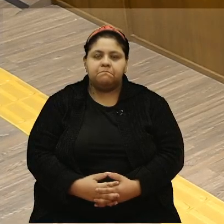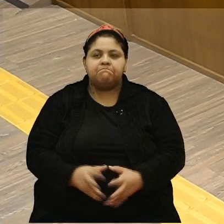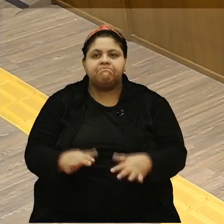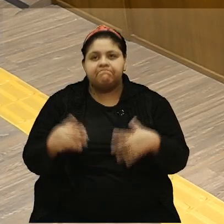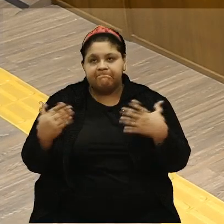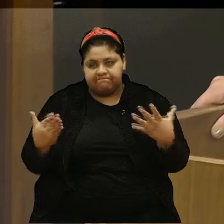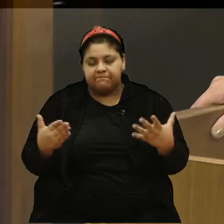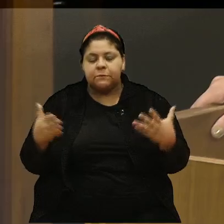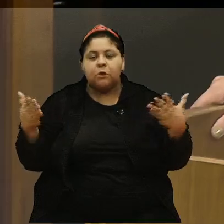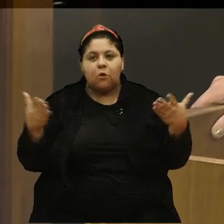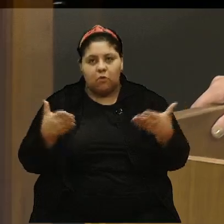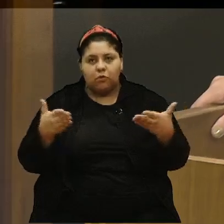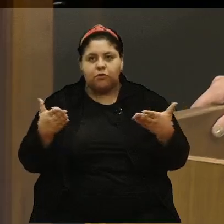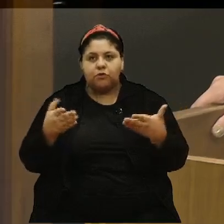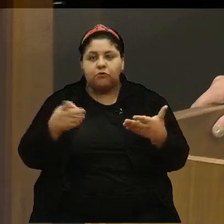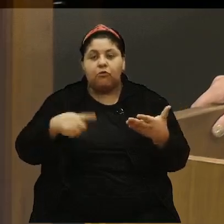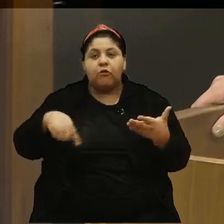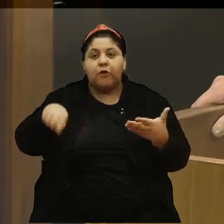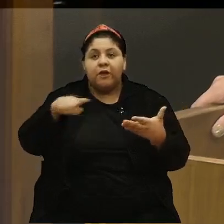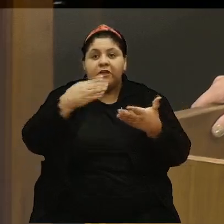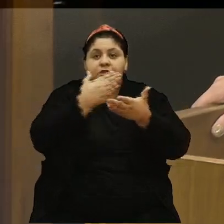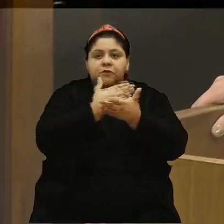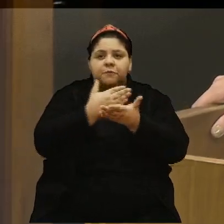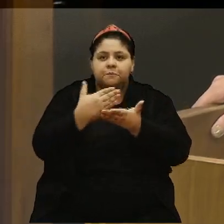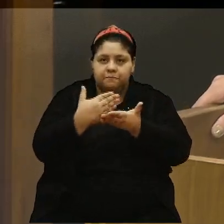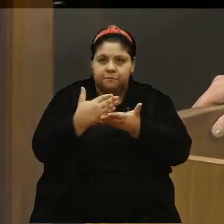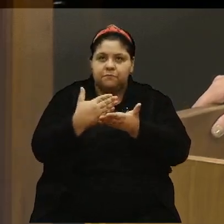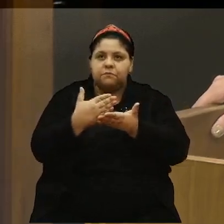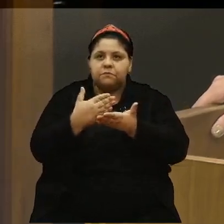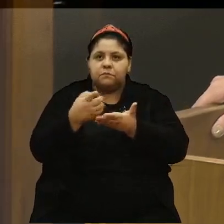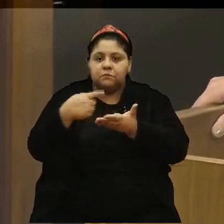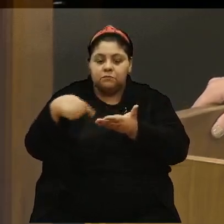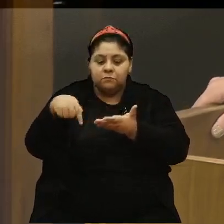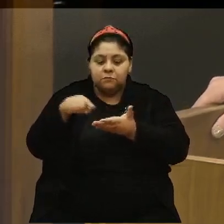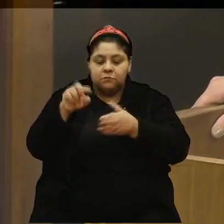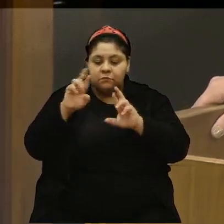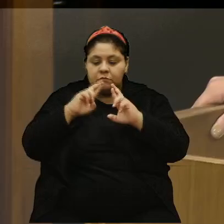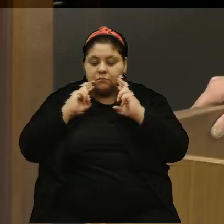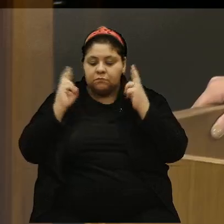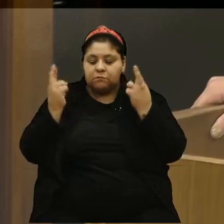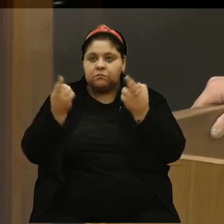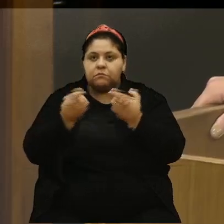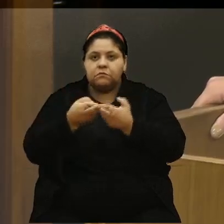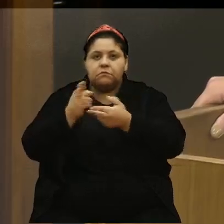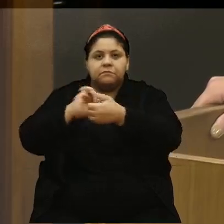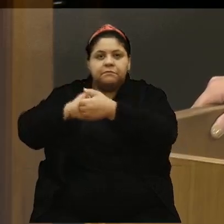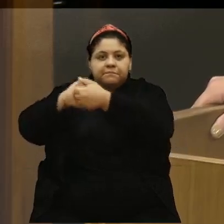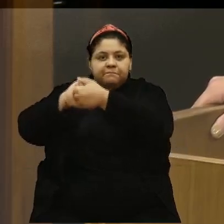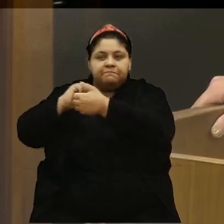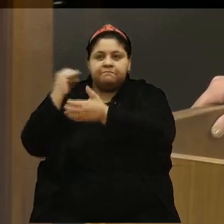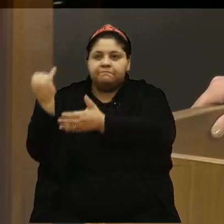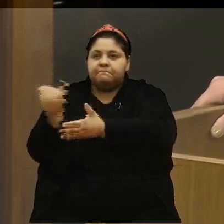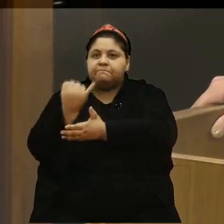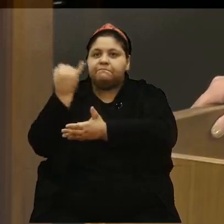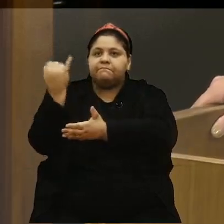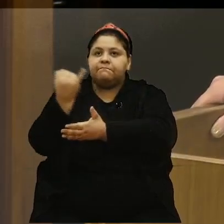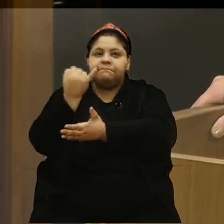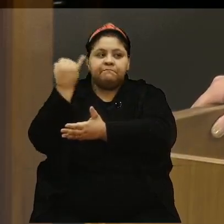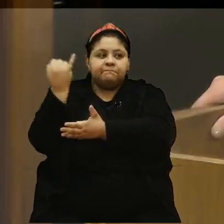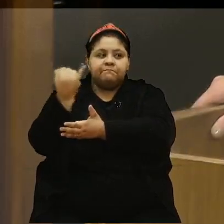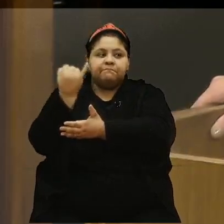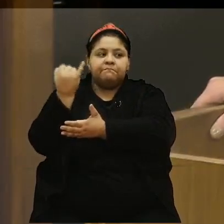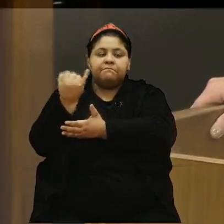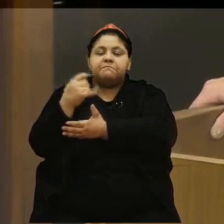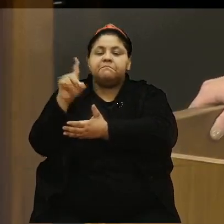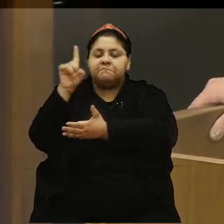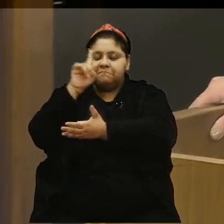Bom, hoje a gente inicia a nossa sessão saudando a importância da vinda das